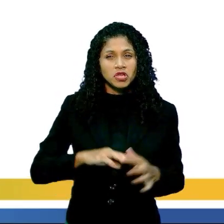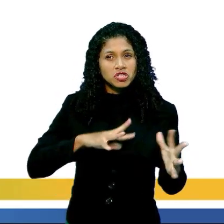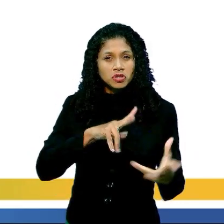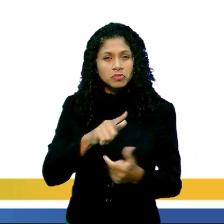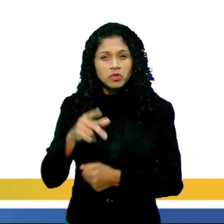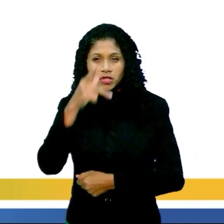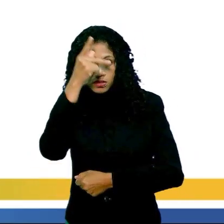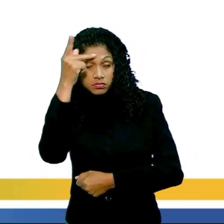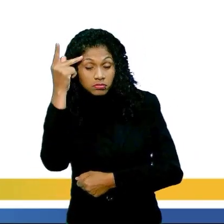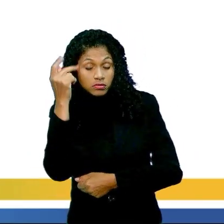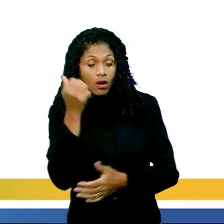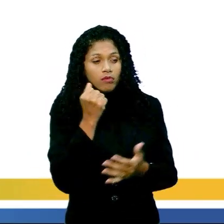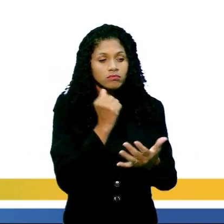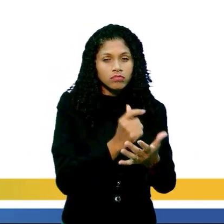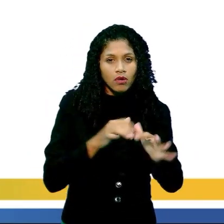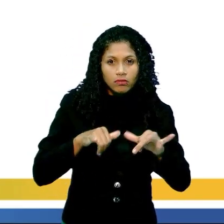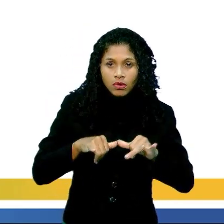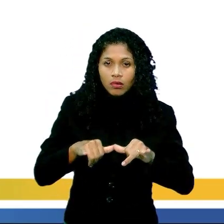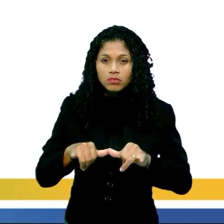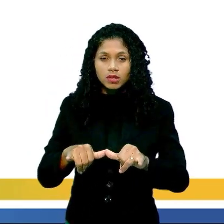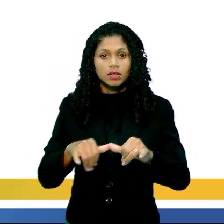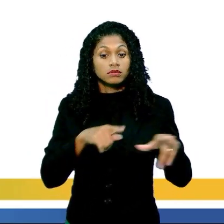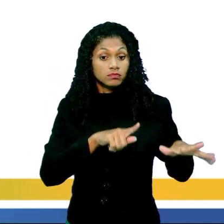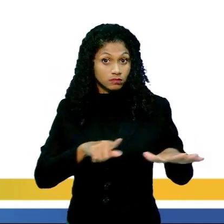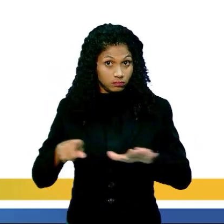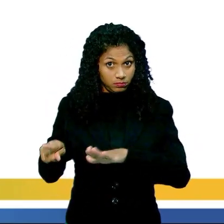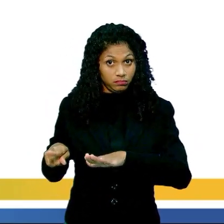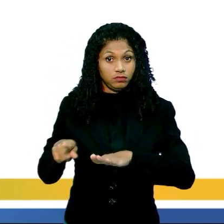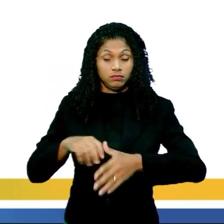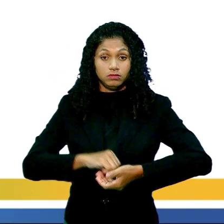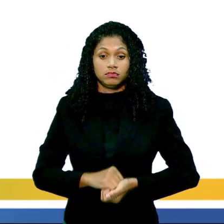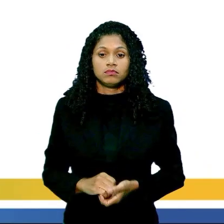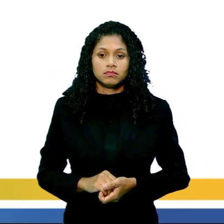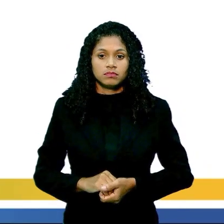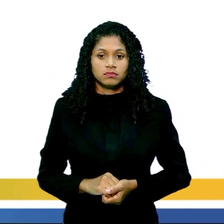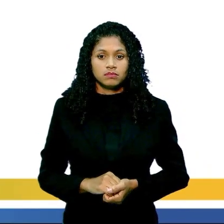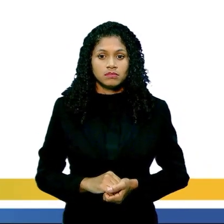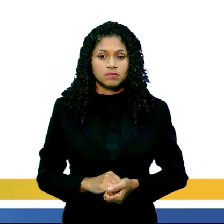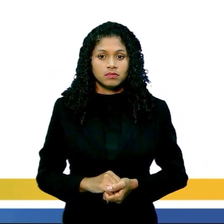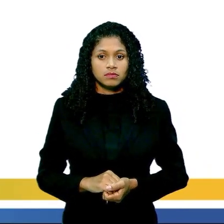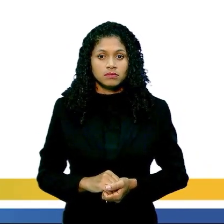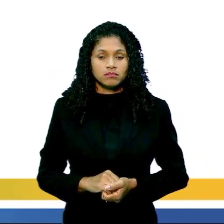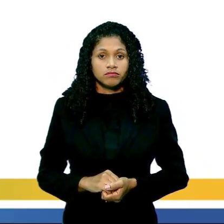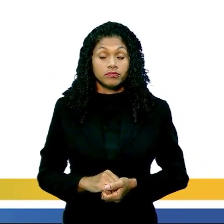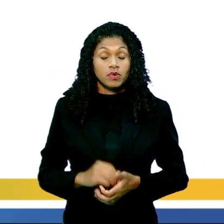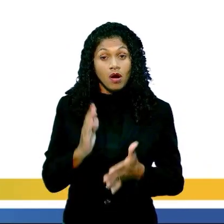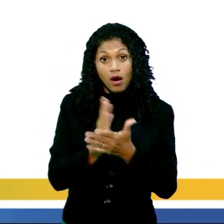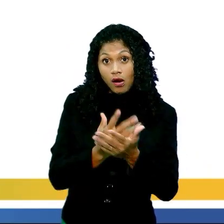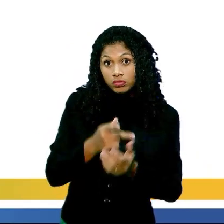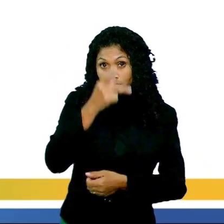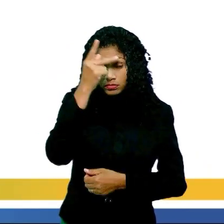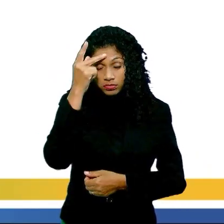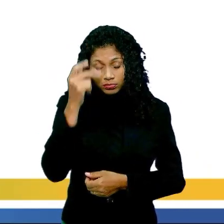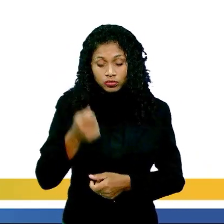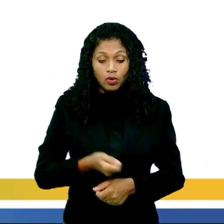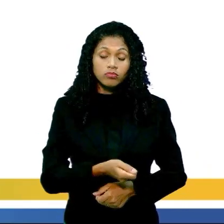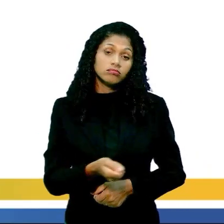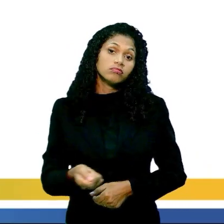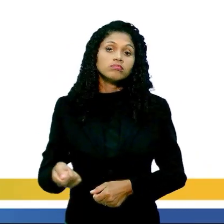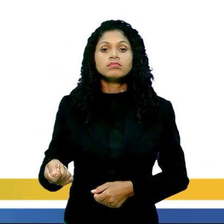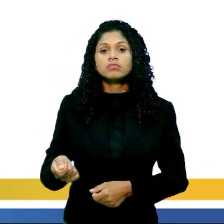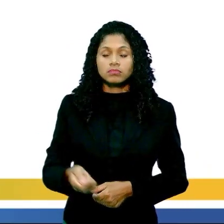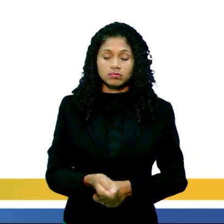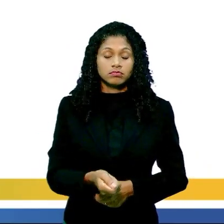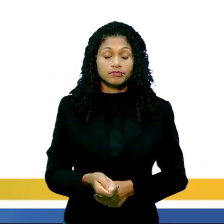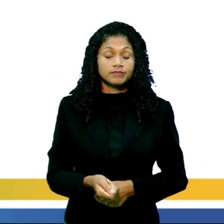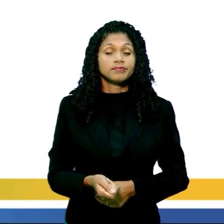ou no fim de semana também, enfim. Walk the dog, algumas pessoas levam o cachorro para passear, então